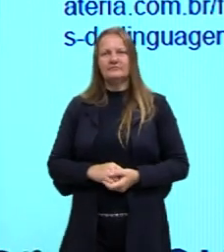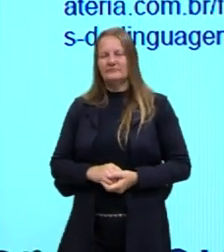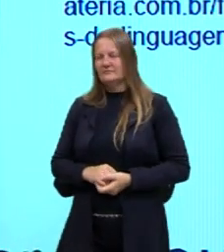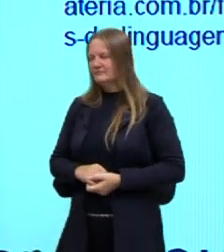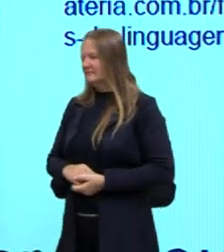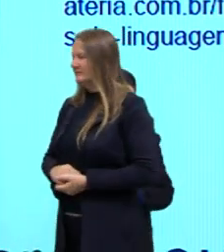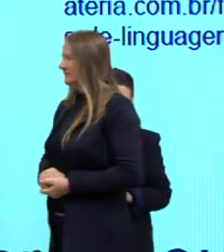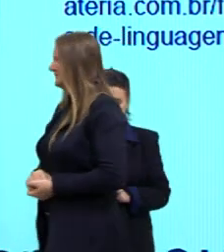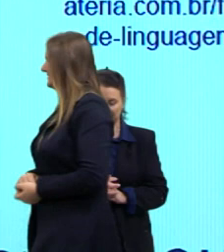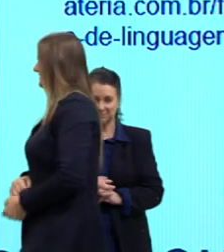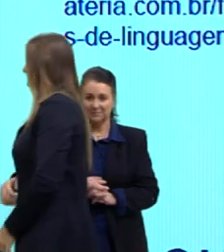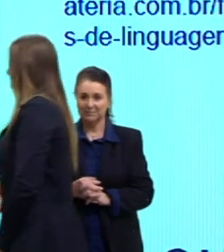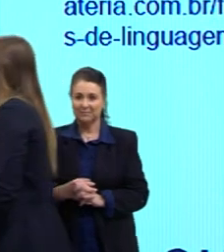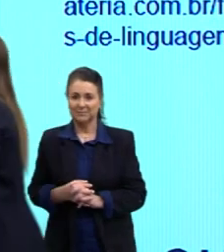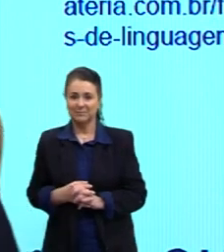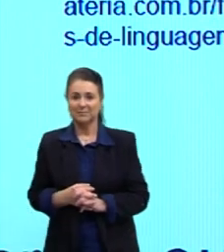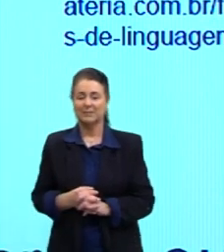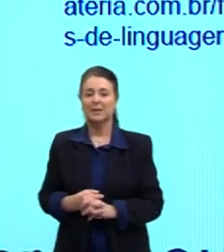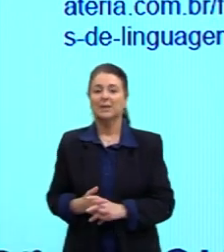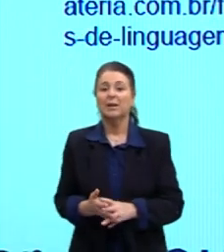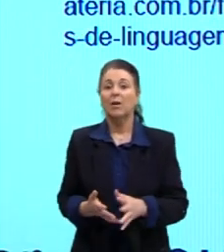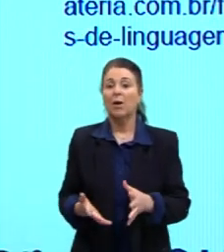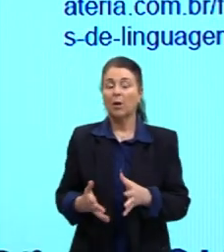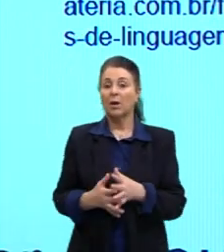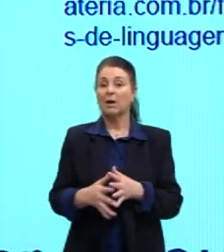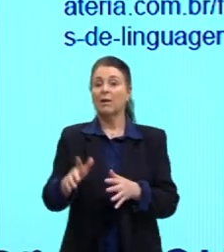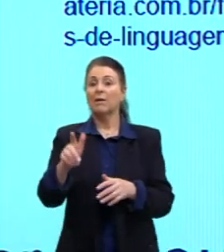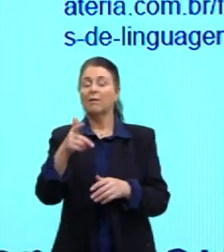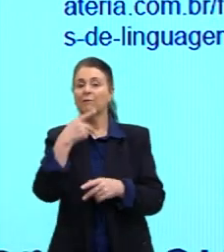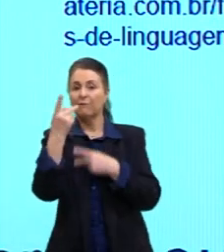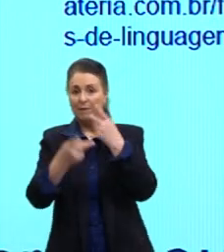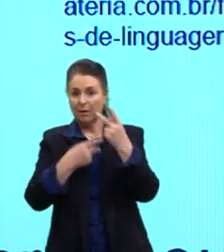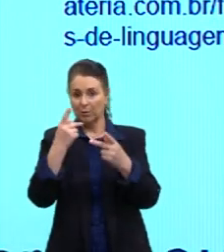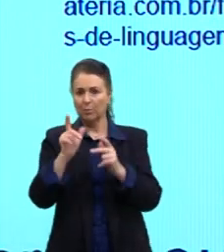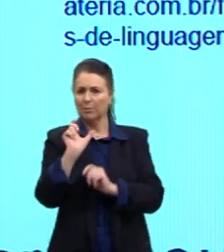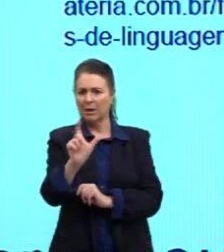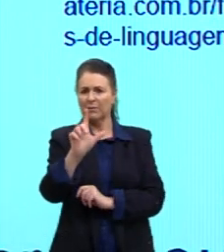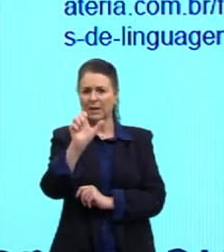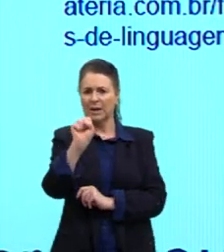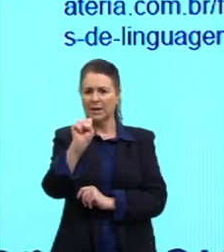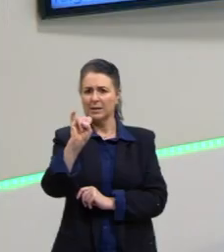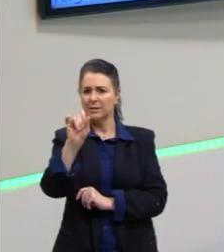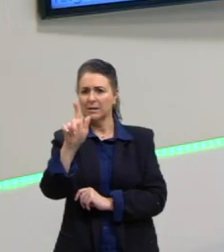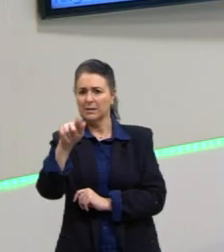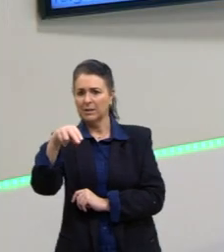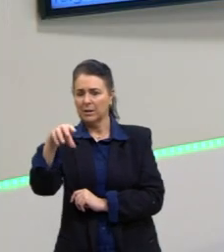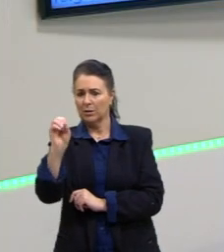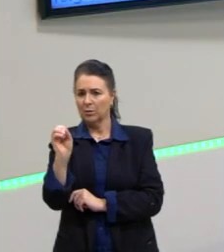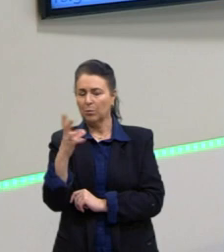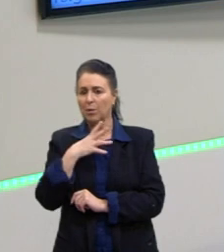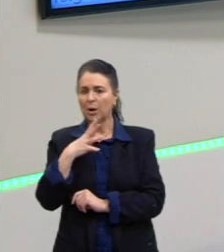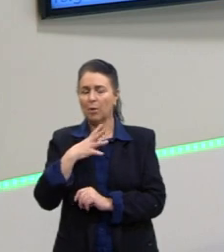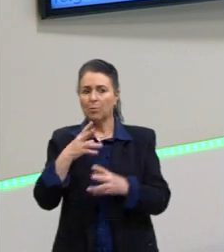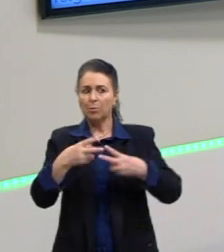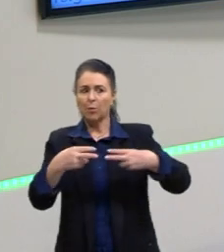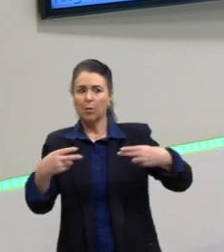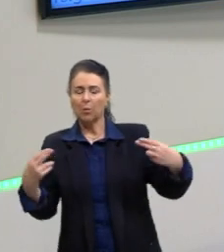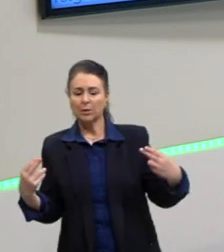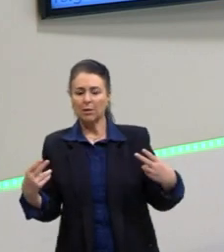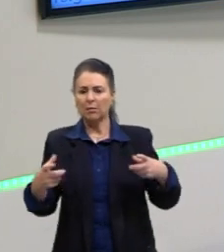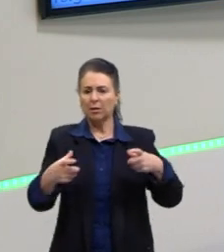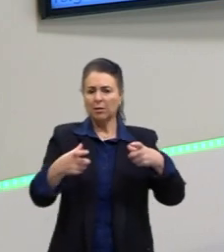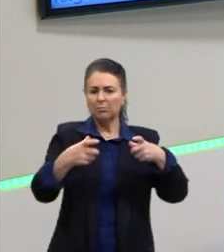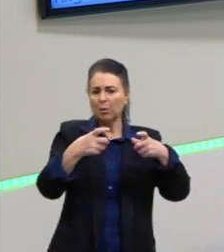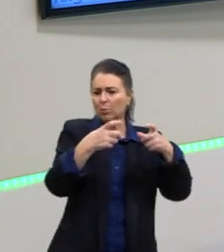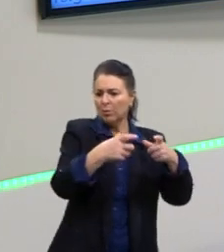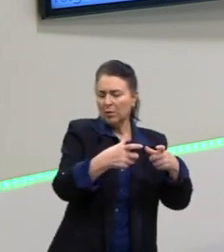legais né mas enfim voltando ao signo então o signo é isso né lembre sempre disso é uma coisa que está no lugar de